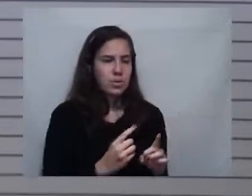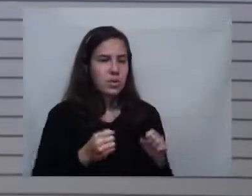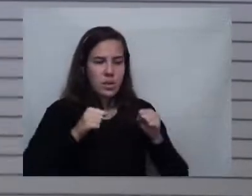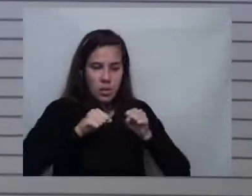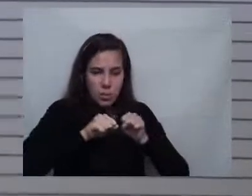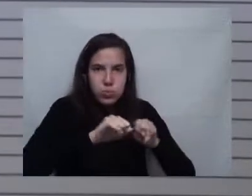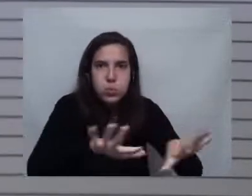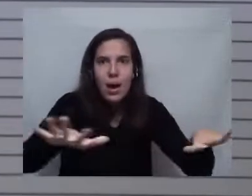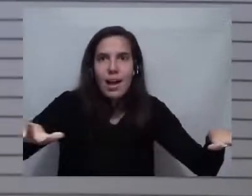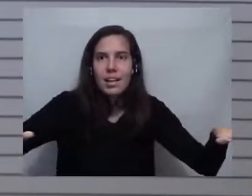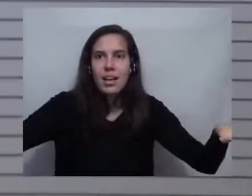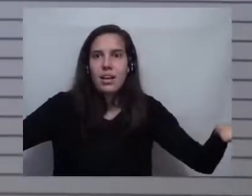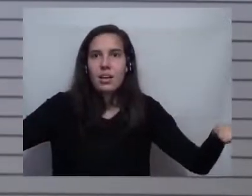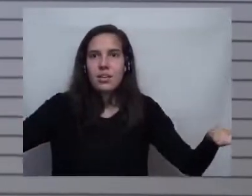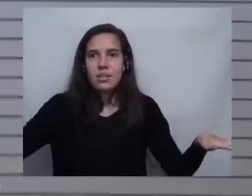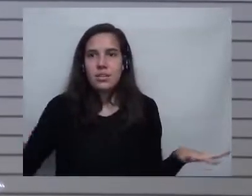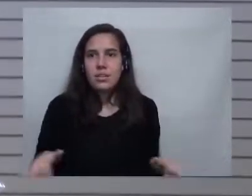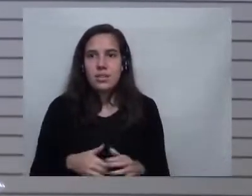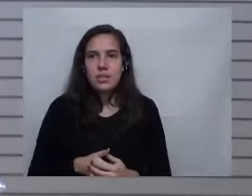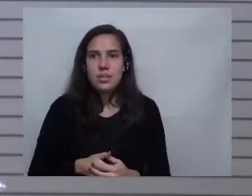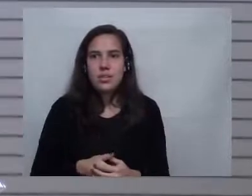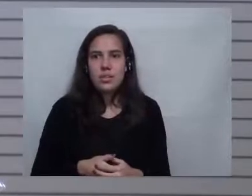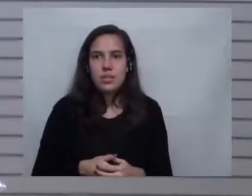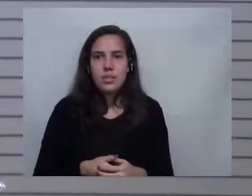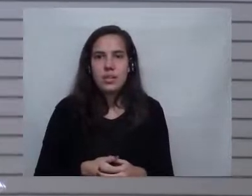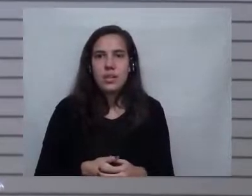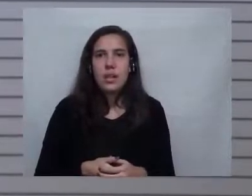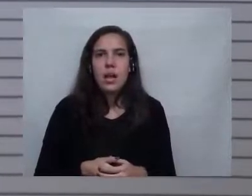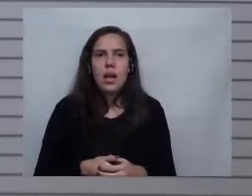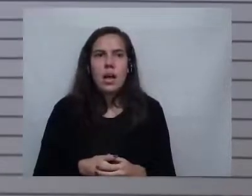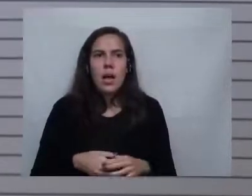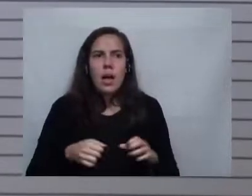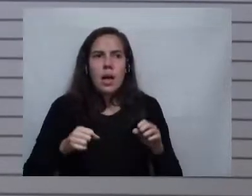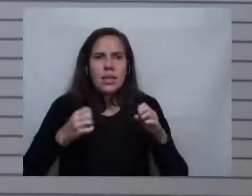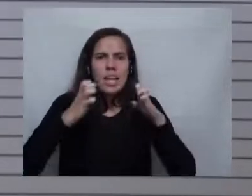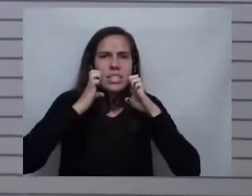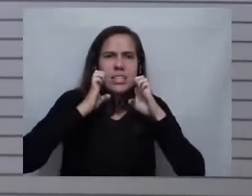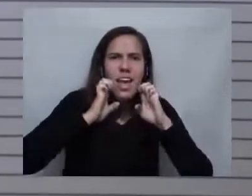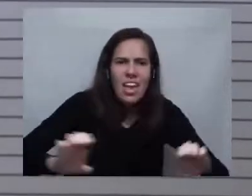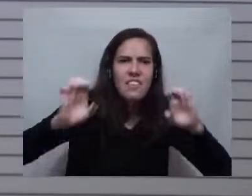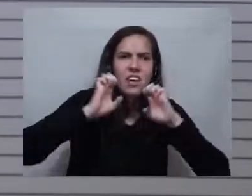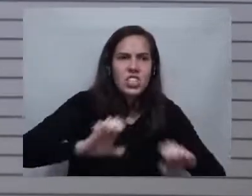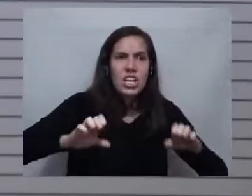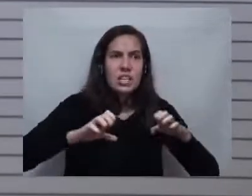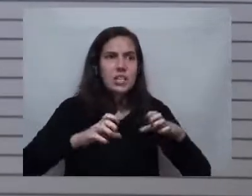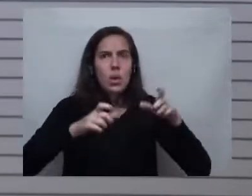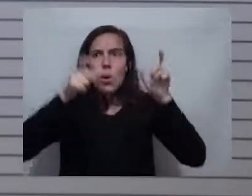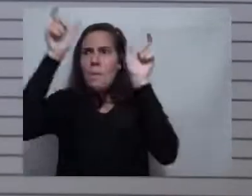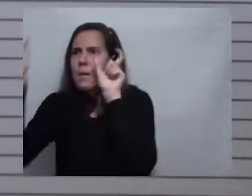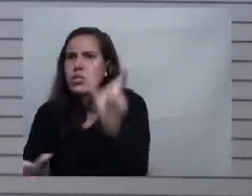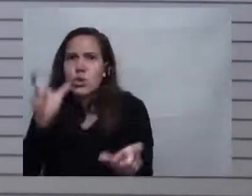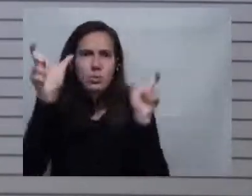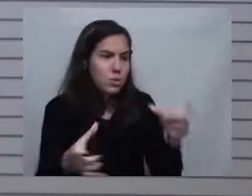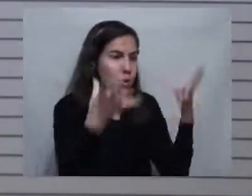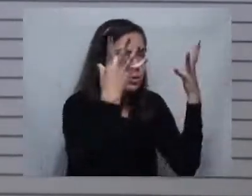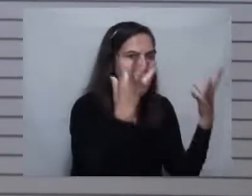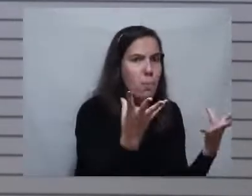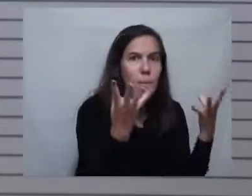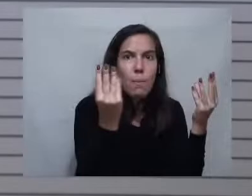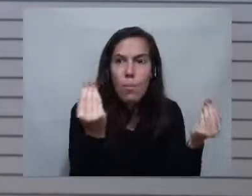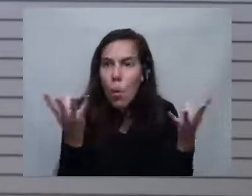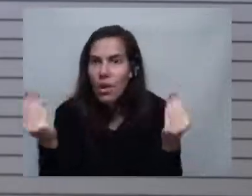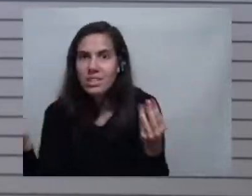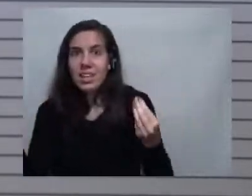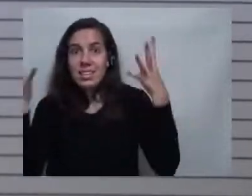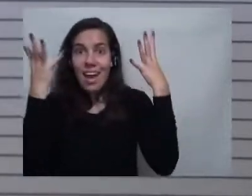vêm de 11 para 30 de 30 para 3 mil de 3.000 para cinco mil e o evangelho chega até mim